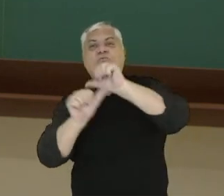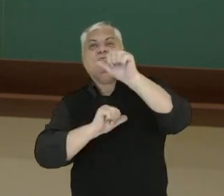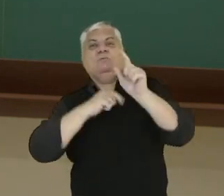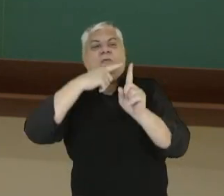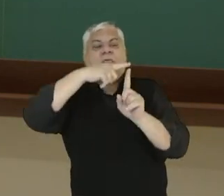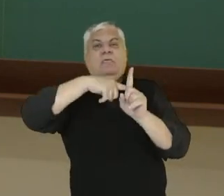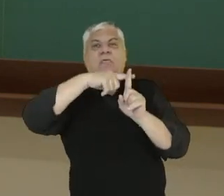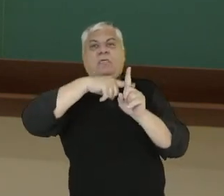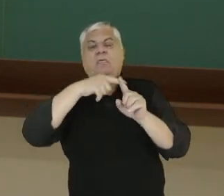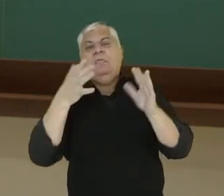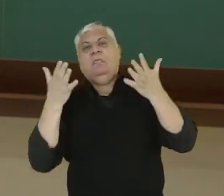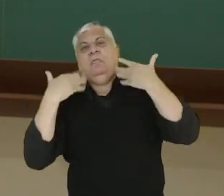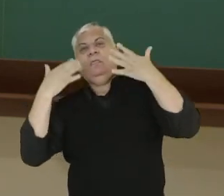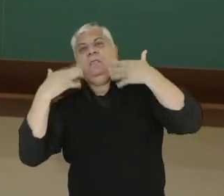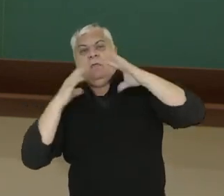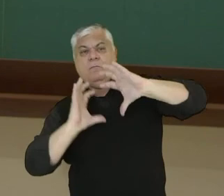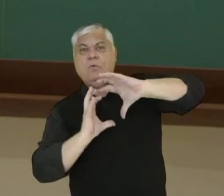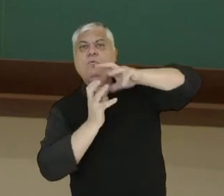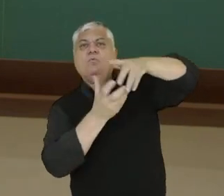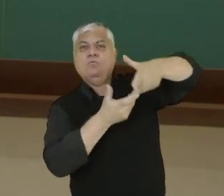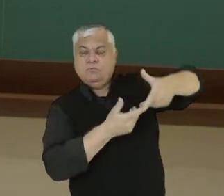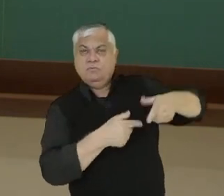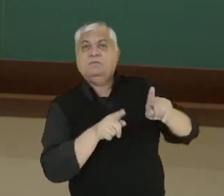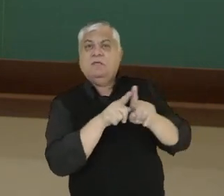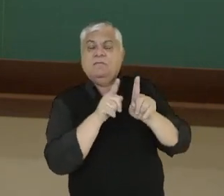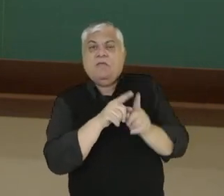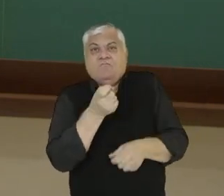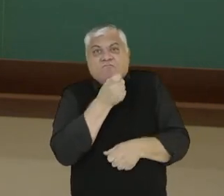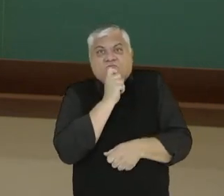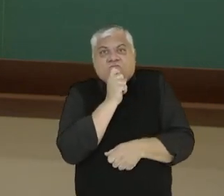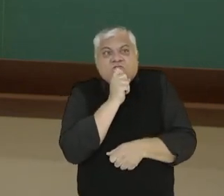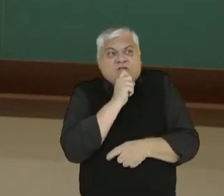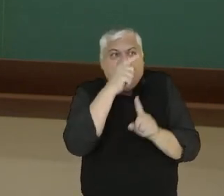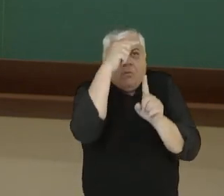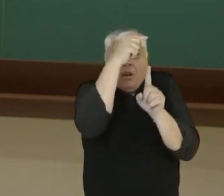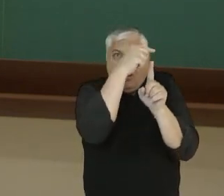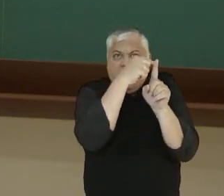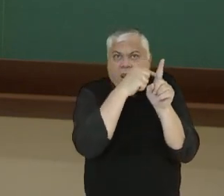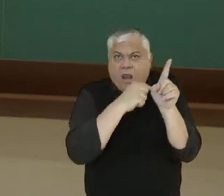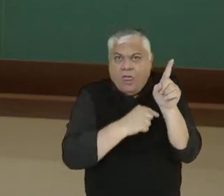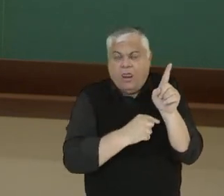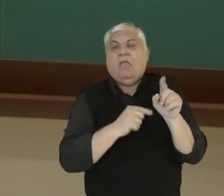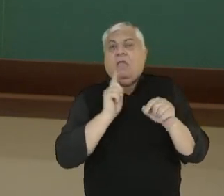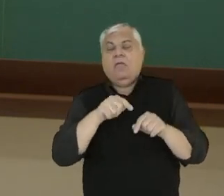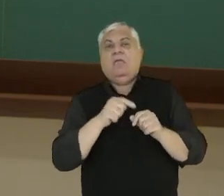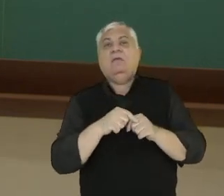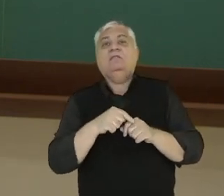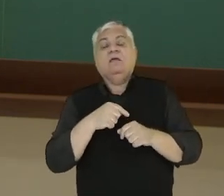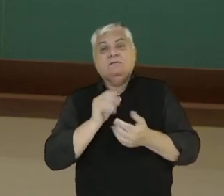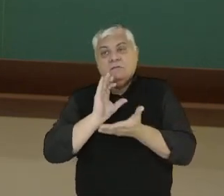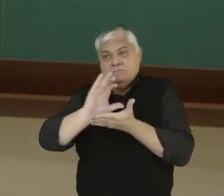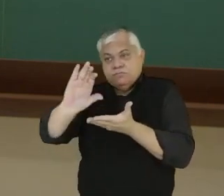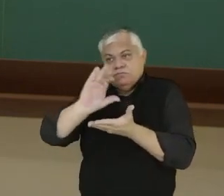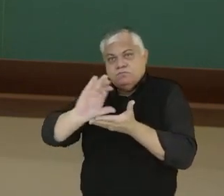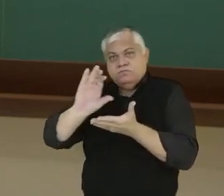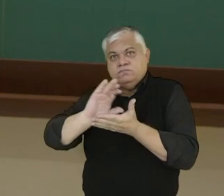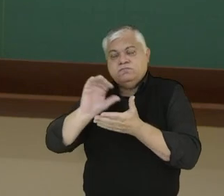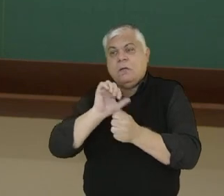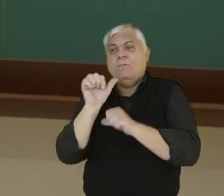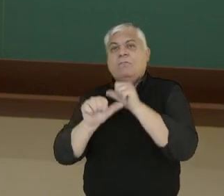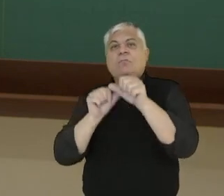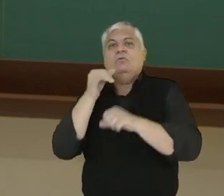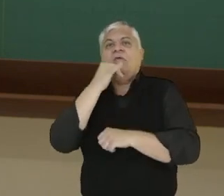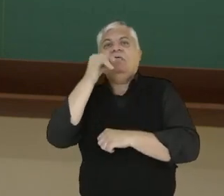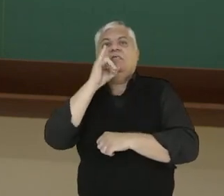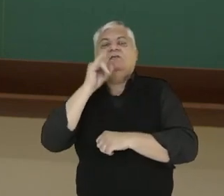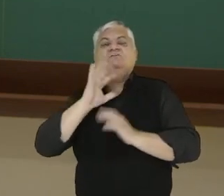temperaturas médias mundiais, por exemplo, né? Que é essa ideia do aquecimento global. Então, se investe em energia limpa,